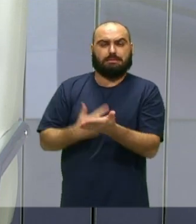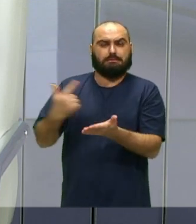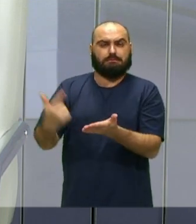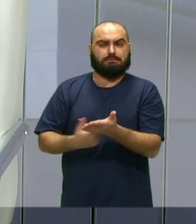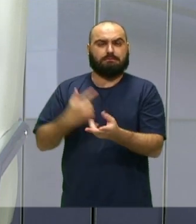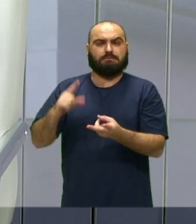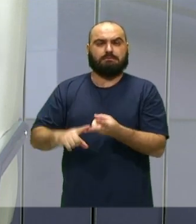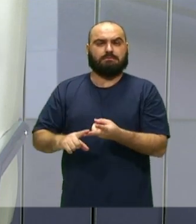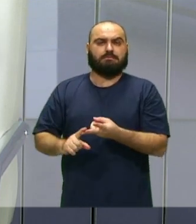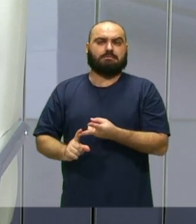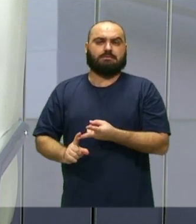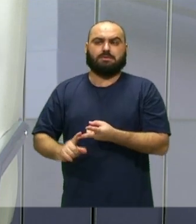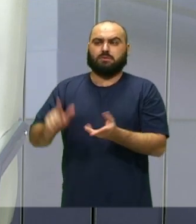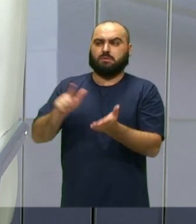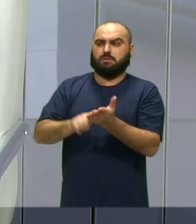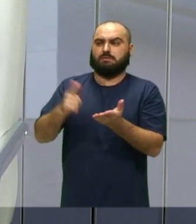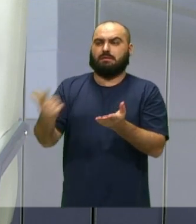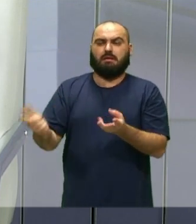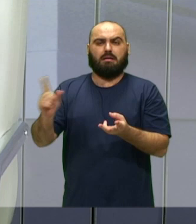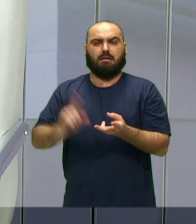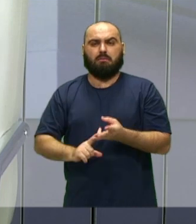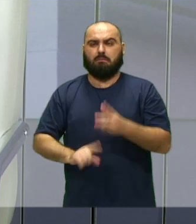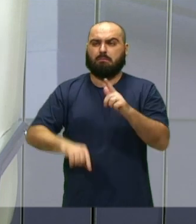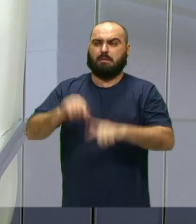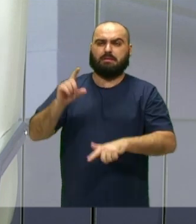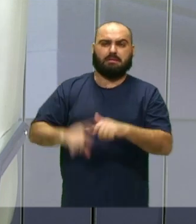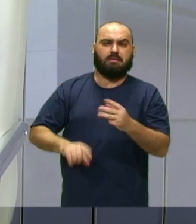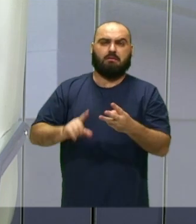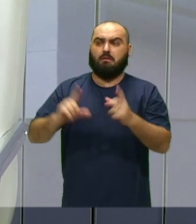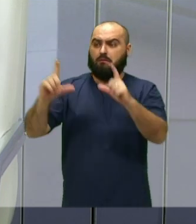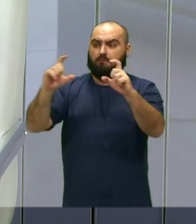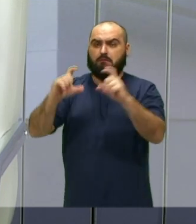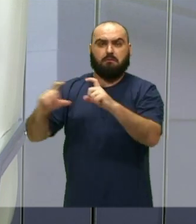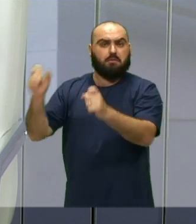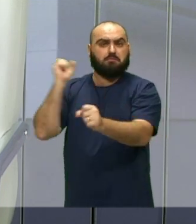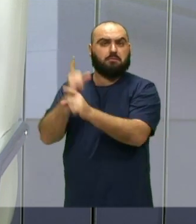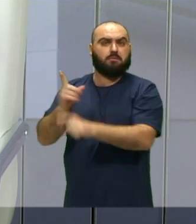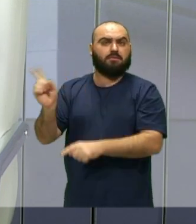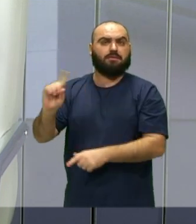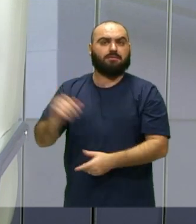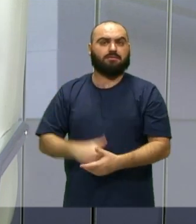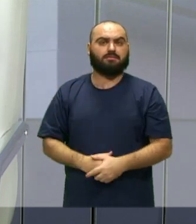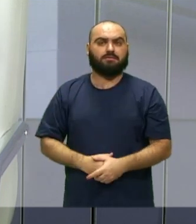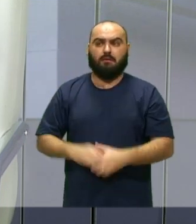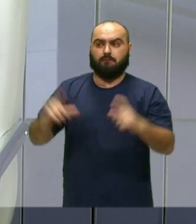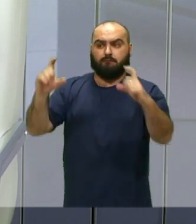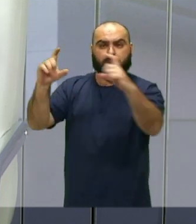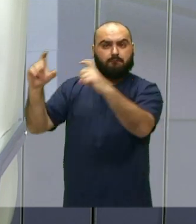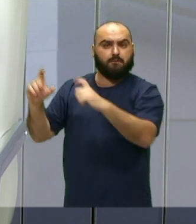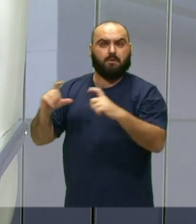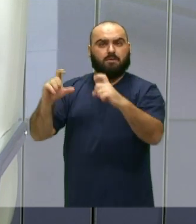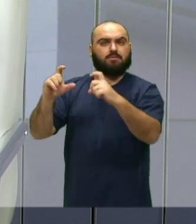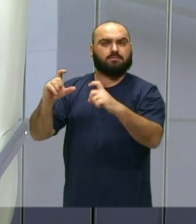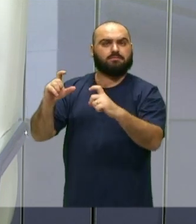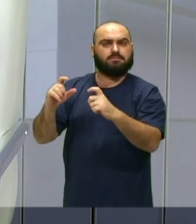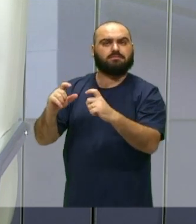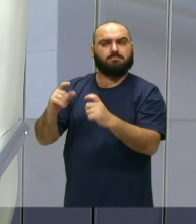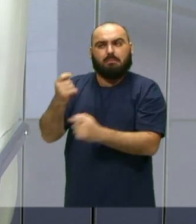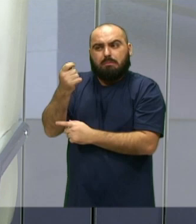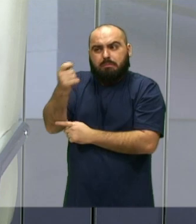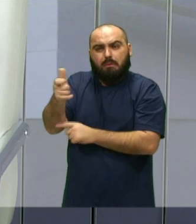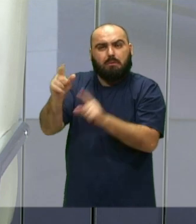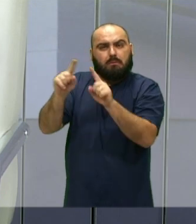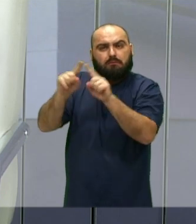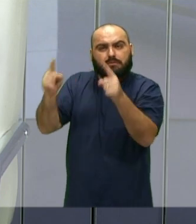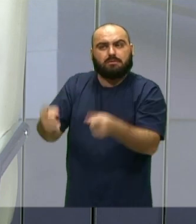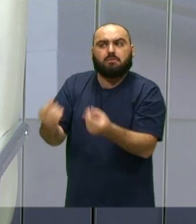tantos periódicos, jornais, com tanto material, fotos, eu não achei nem as fotos lá. Trabalhar com fotos, aqueles poucos funcionários, não tem